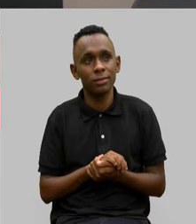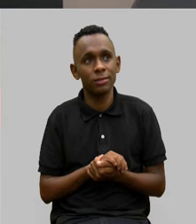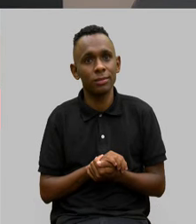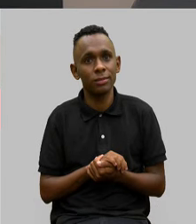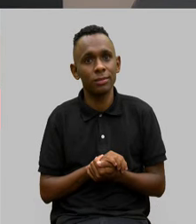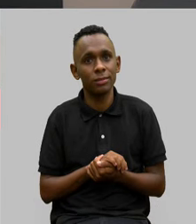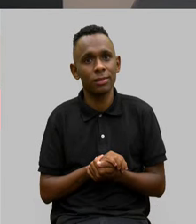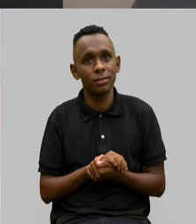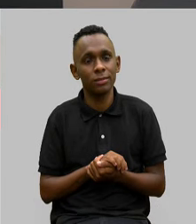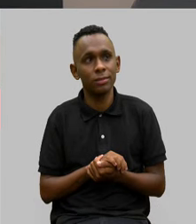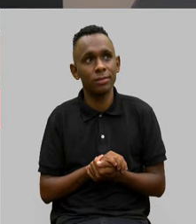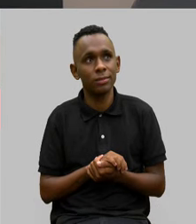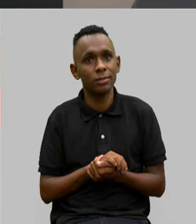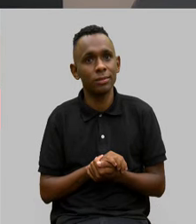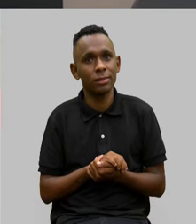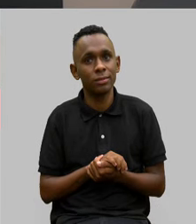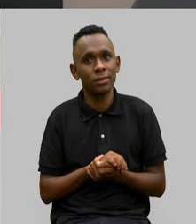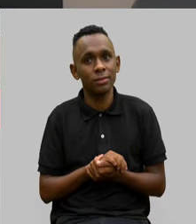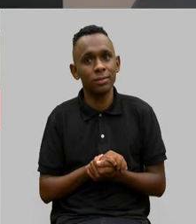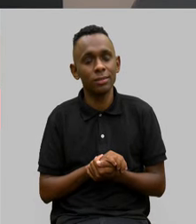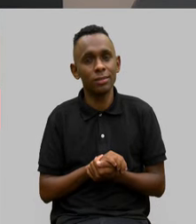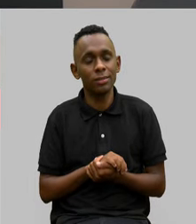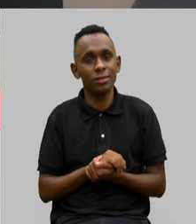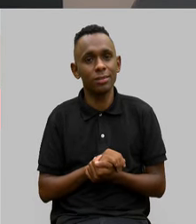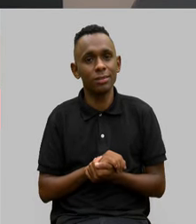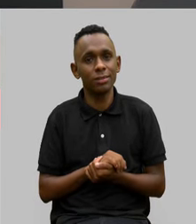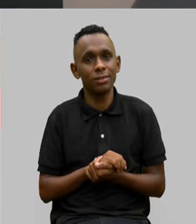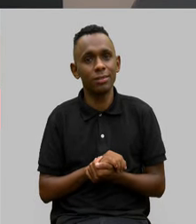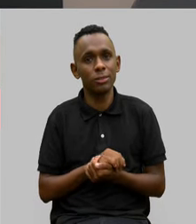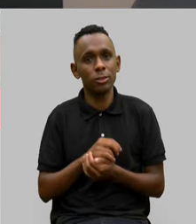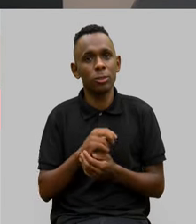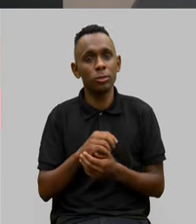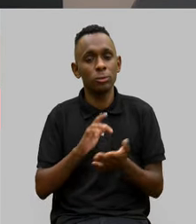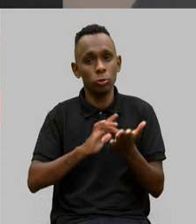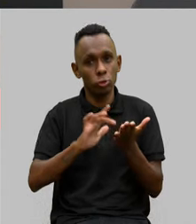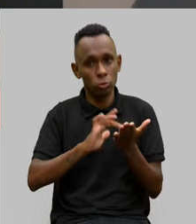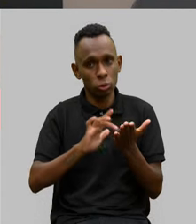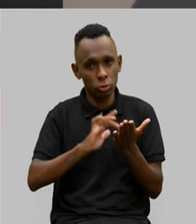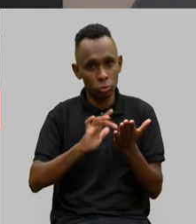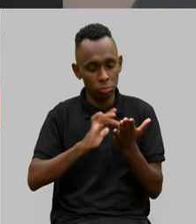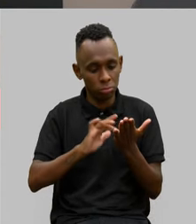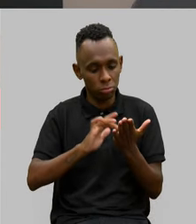seguinte dela aqui vou usar muito o telefone